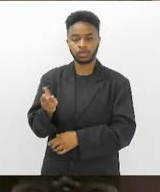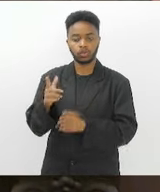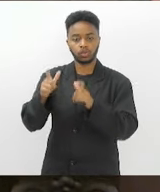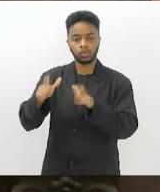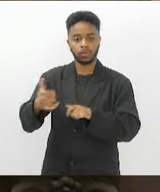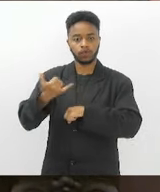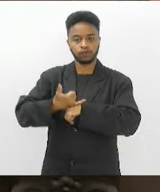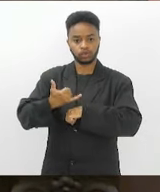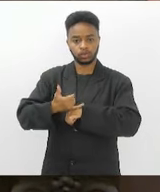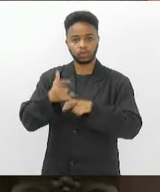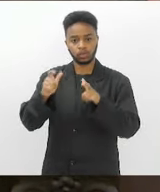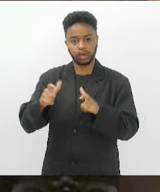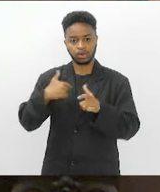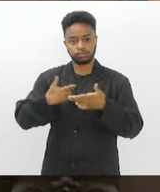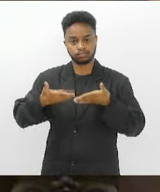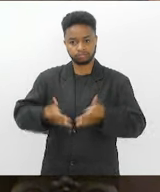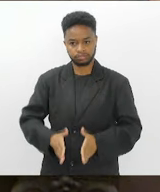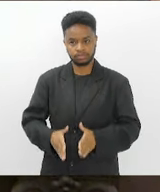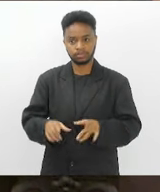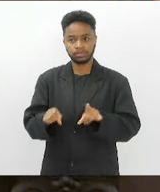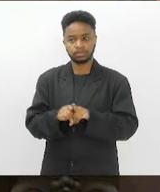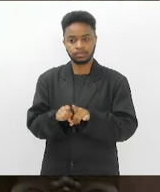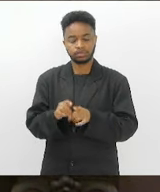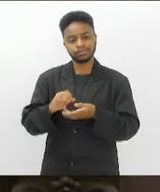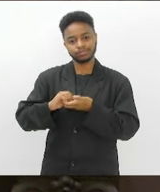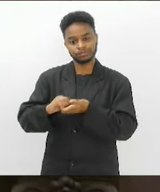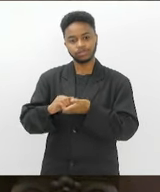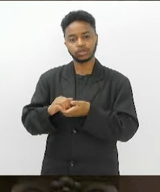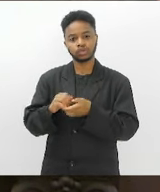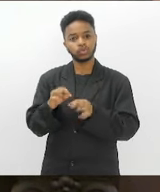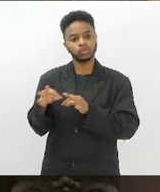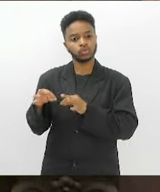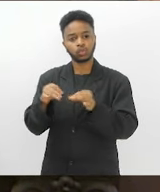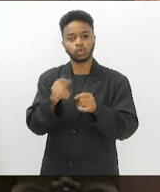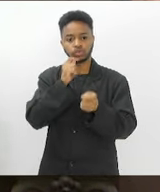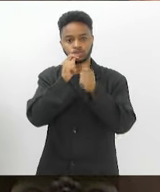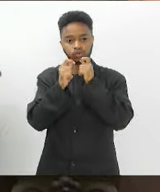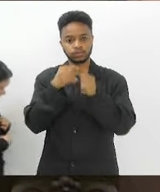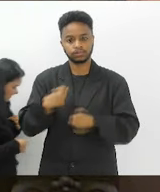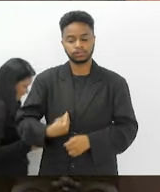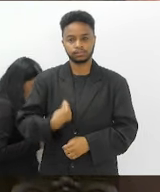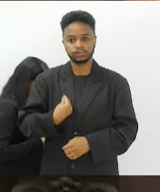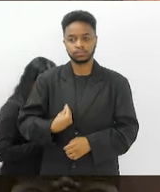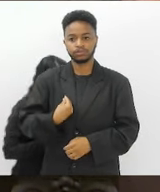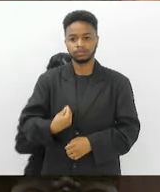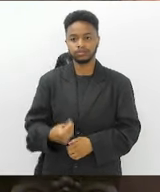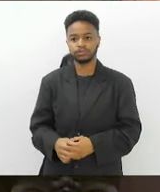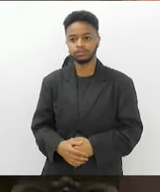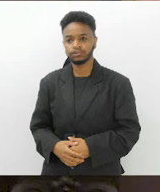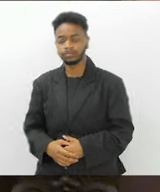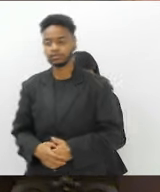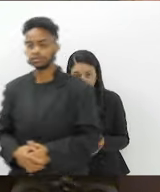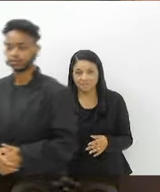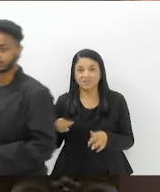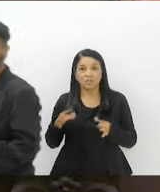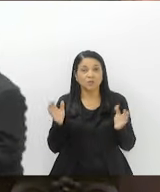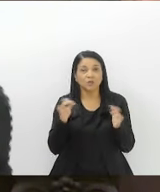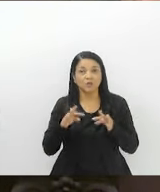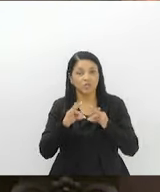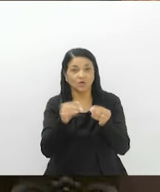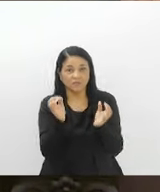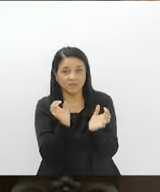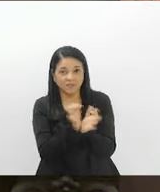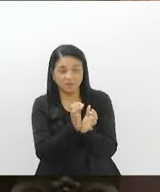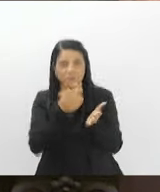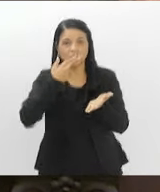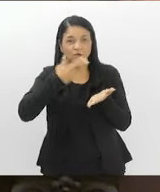terra natal, cumprimentando a Sonia, cumprimentando todo jornalista aqui presente e também toda a equipe do Correio